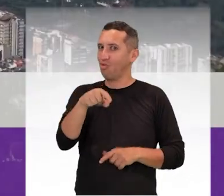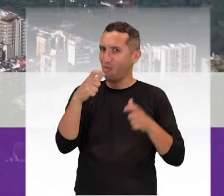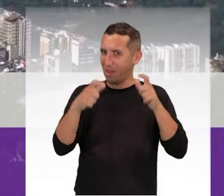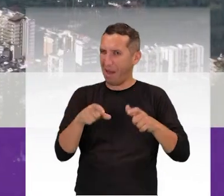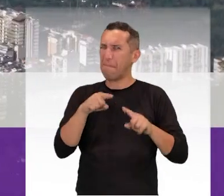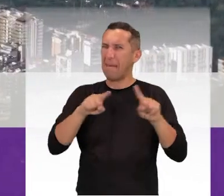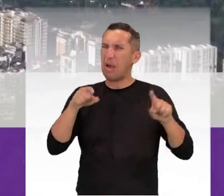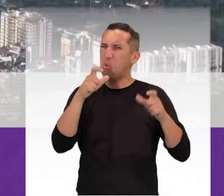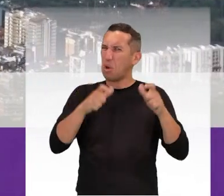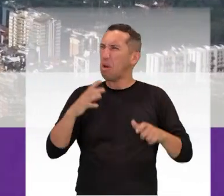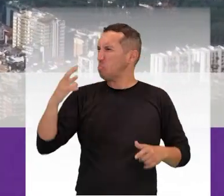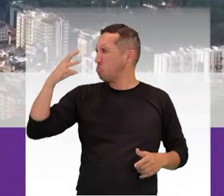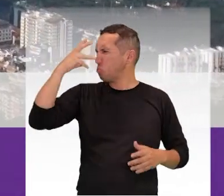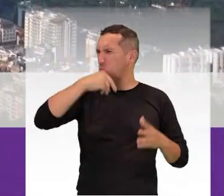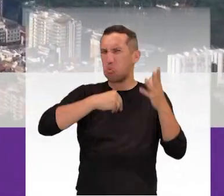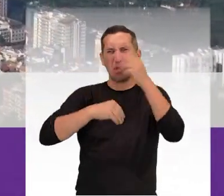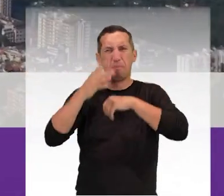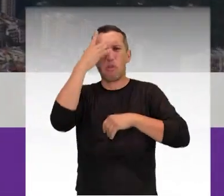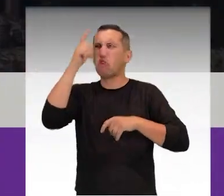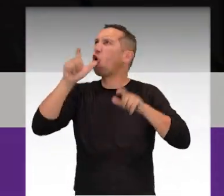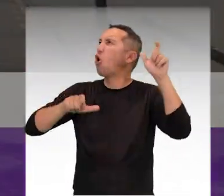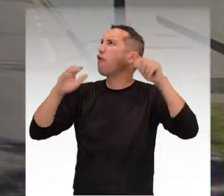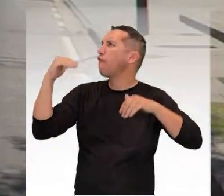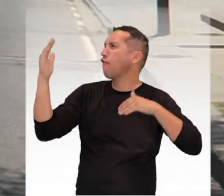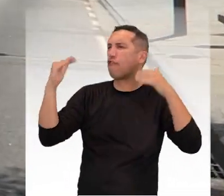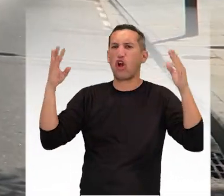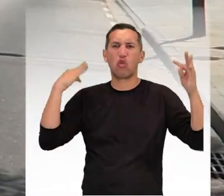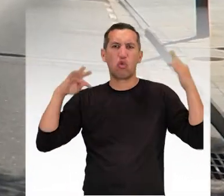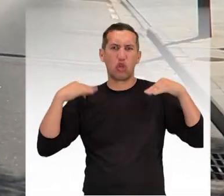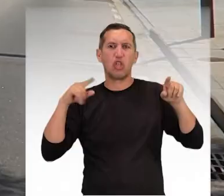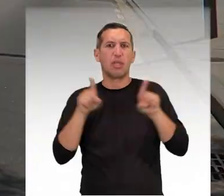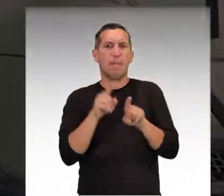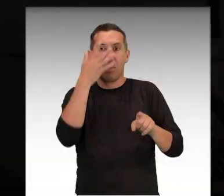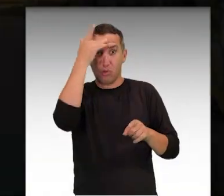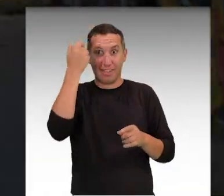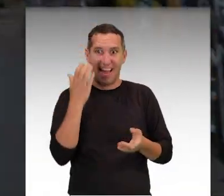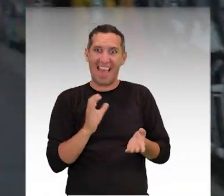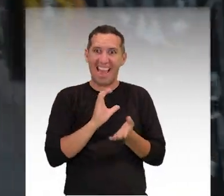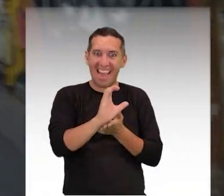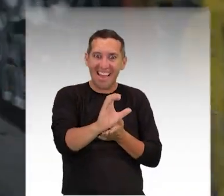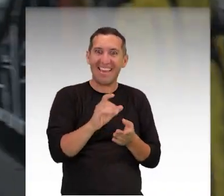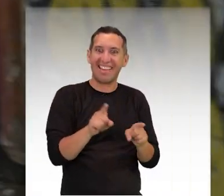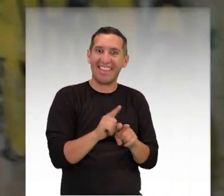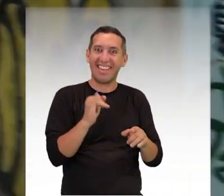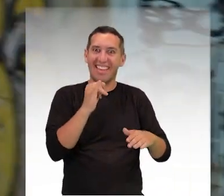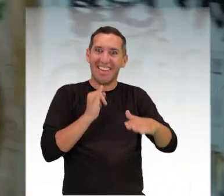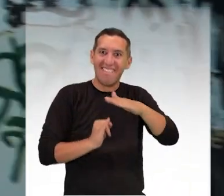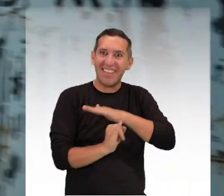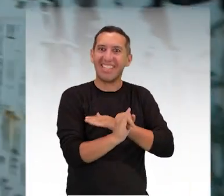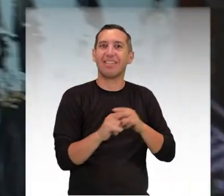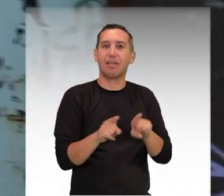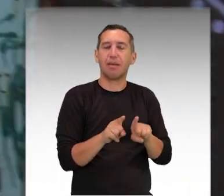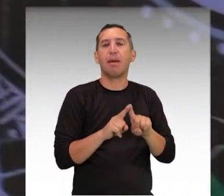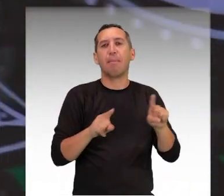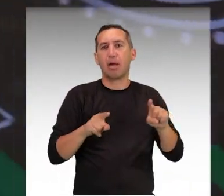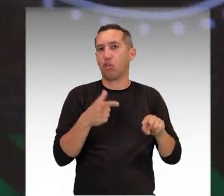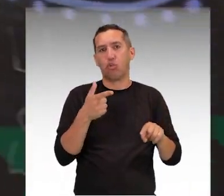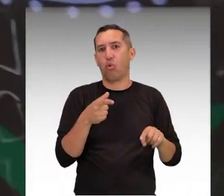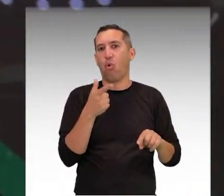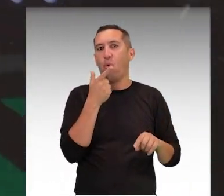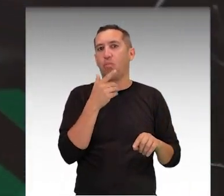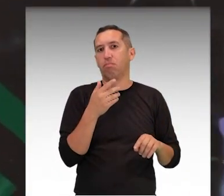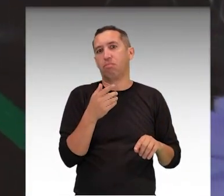Uma região repleta de belezas que tem atraído turistas e investidores. Um cenário que não combina com